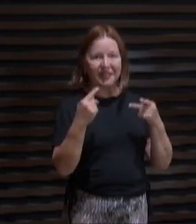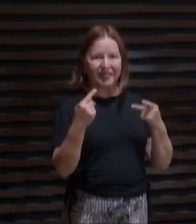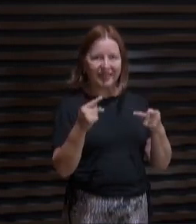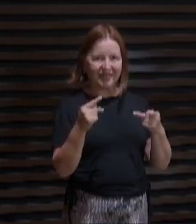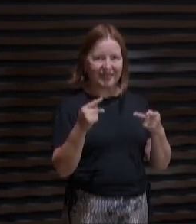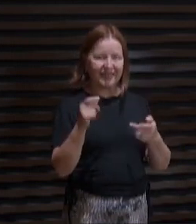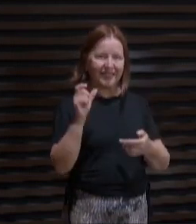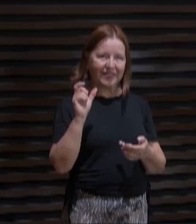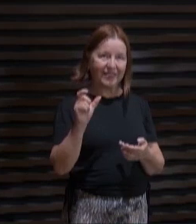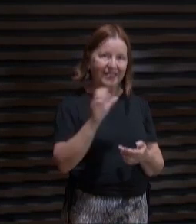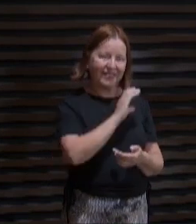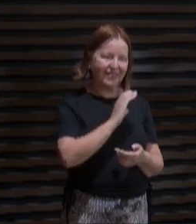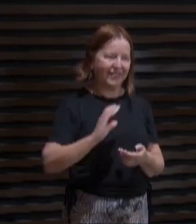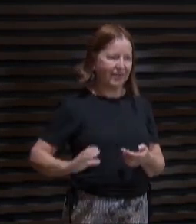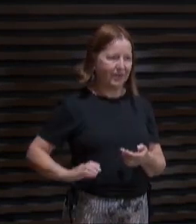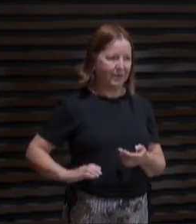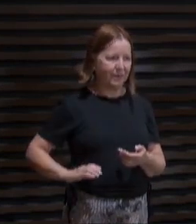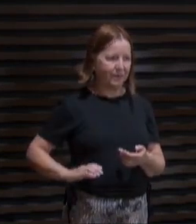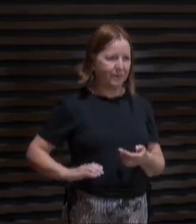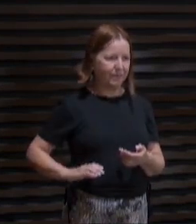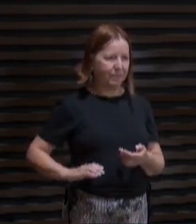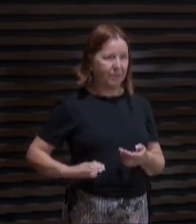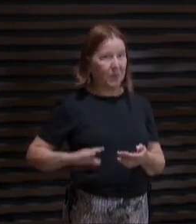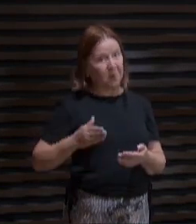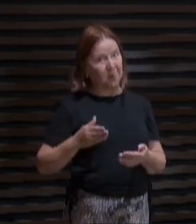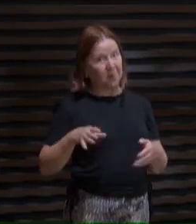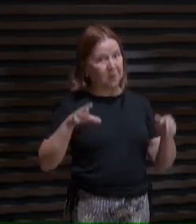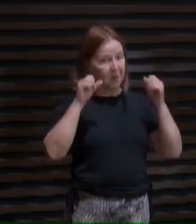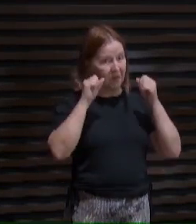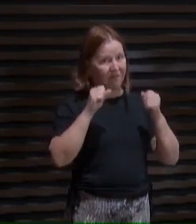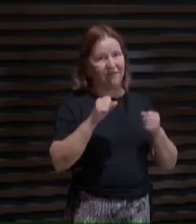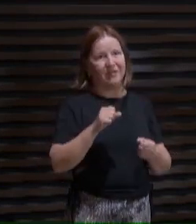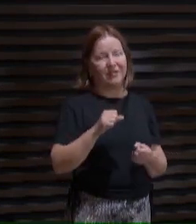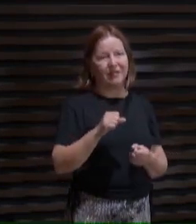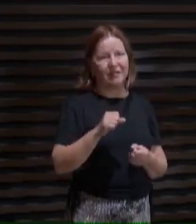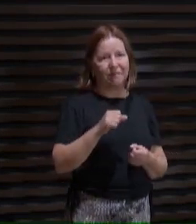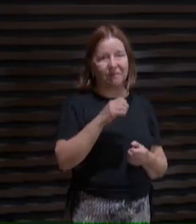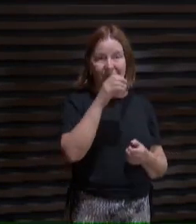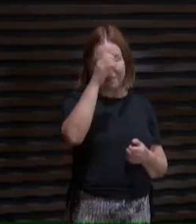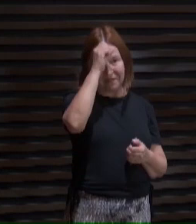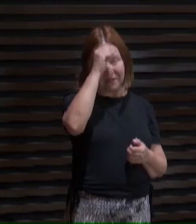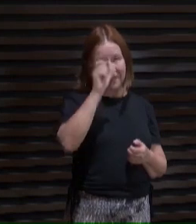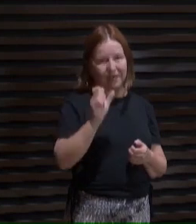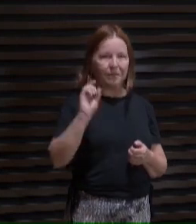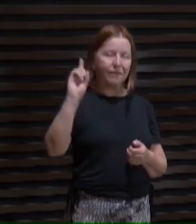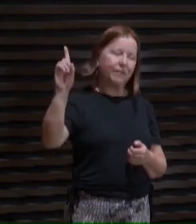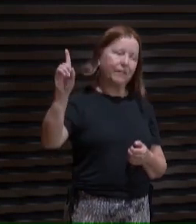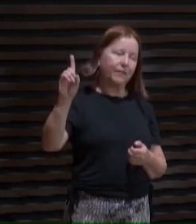pela palavra de Cristo, ou pelo ouvir a palavra de Deus. Esses são os elementos. Todos os